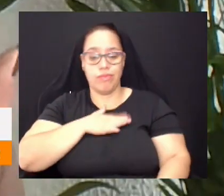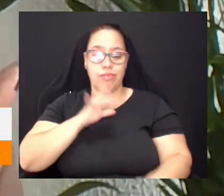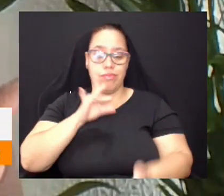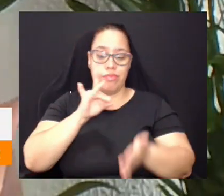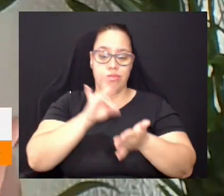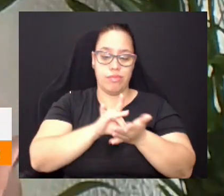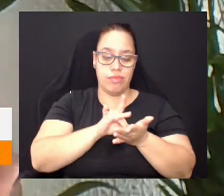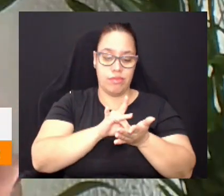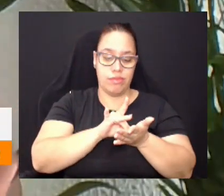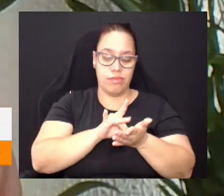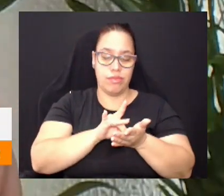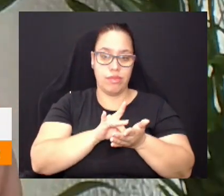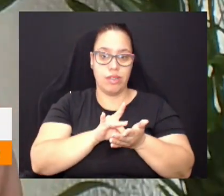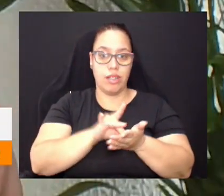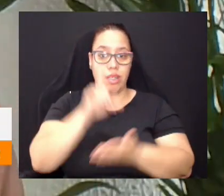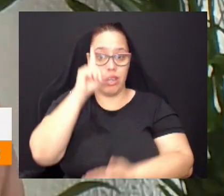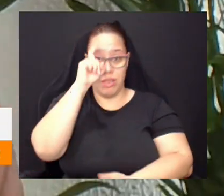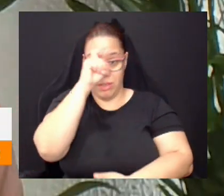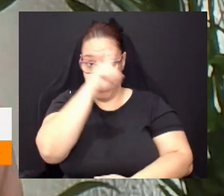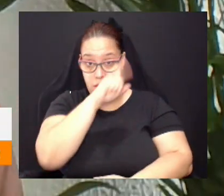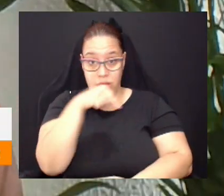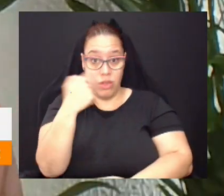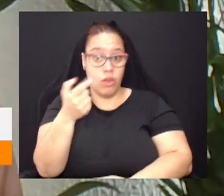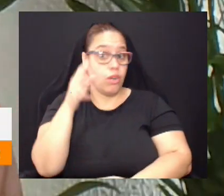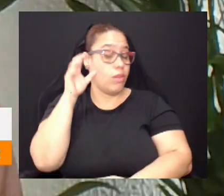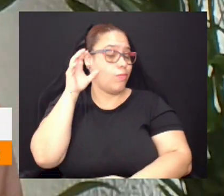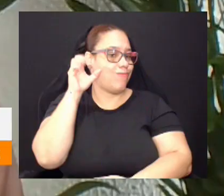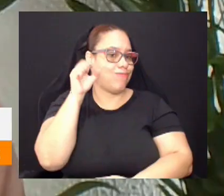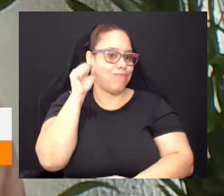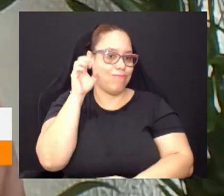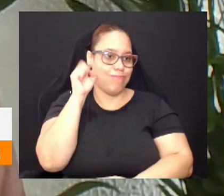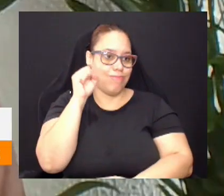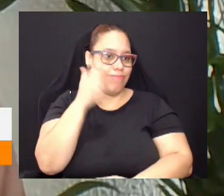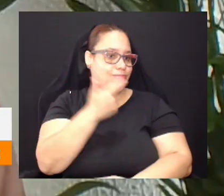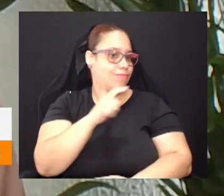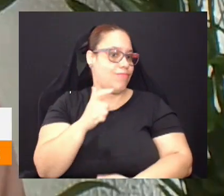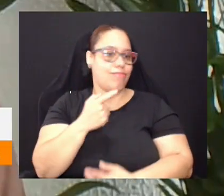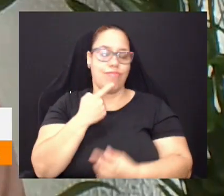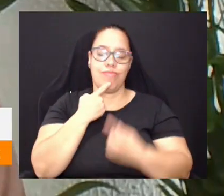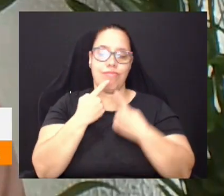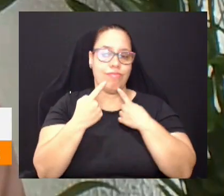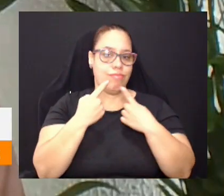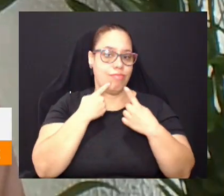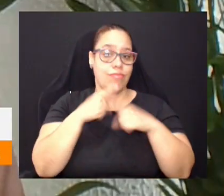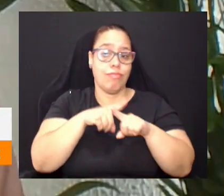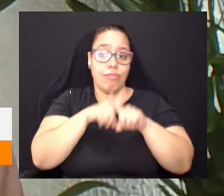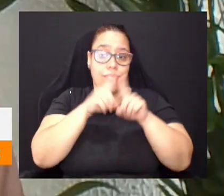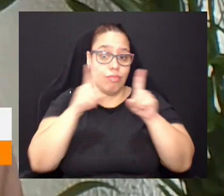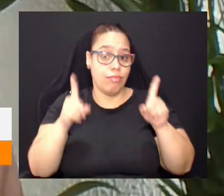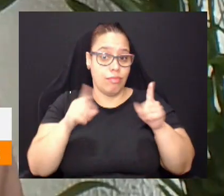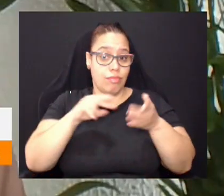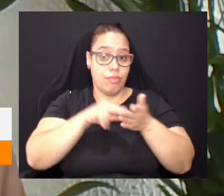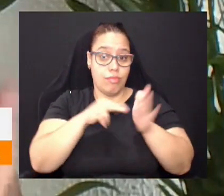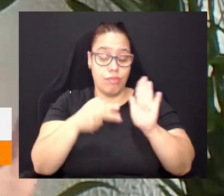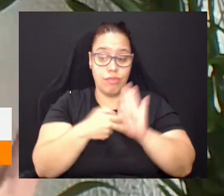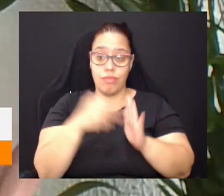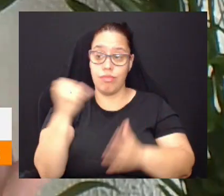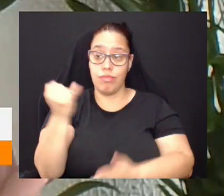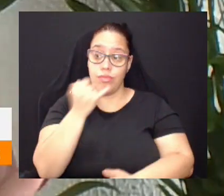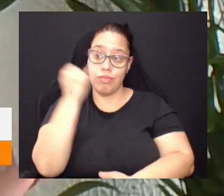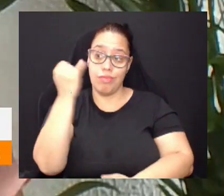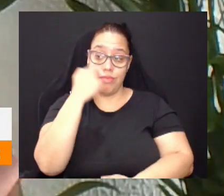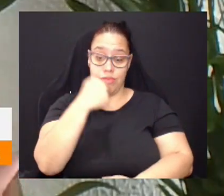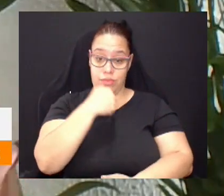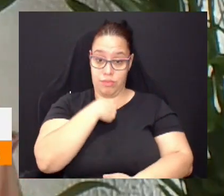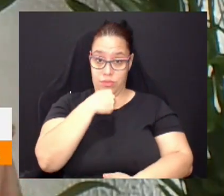porque eu tenho um outro que não escuta, que não tem diálogo, mas nesse sentido é importante eu